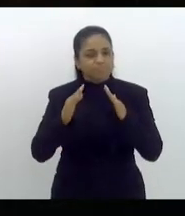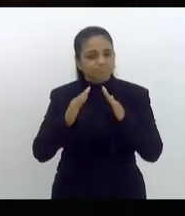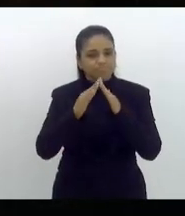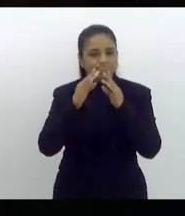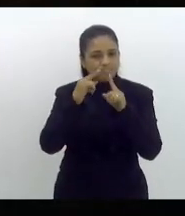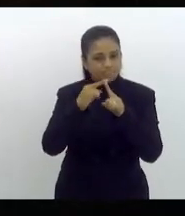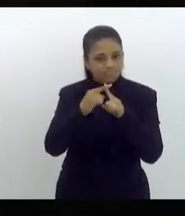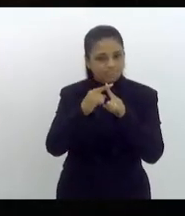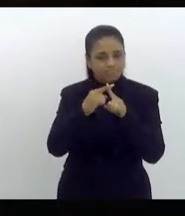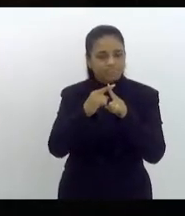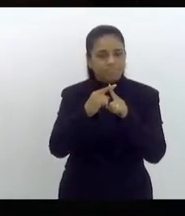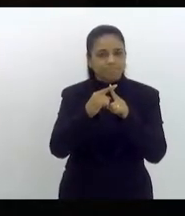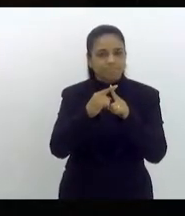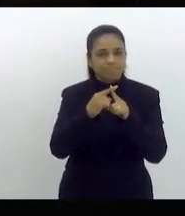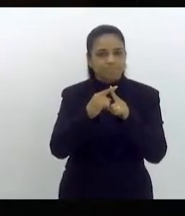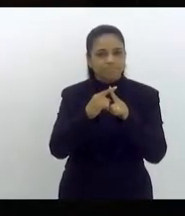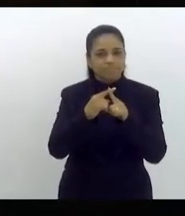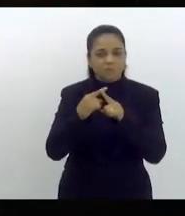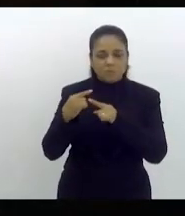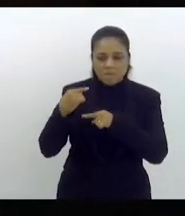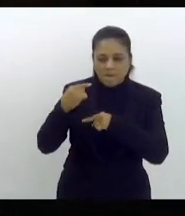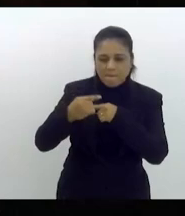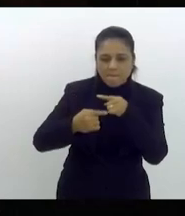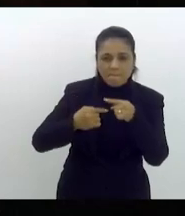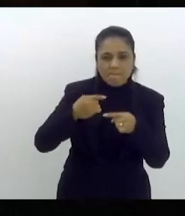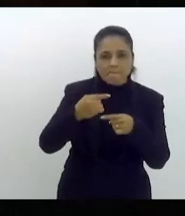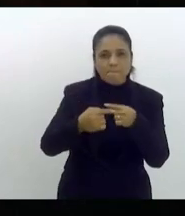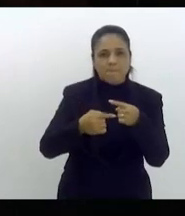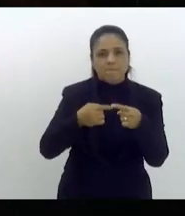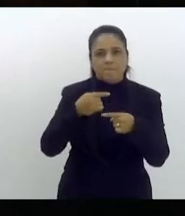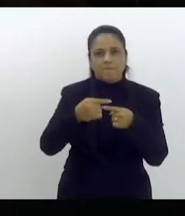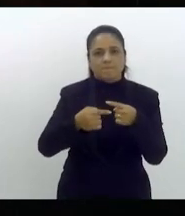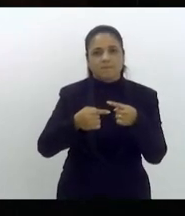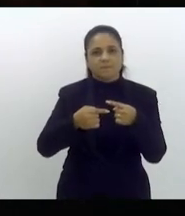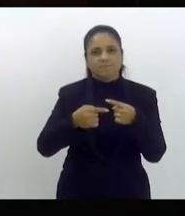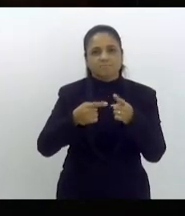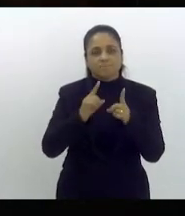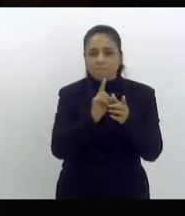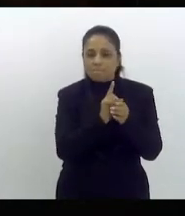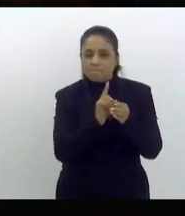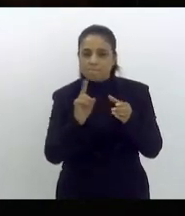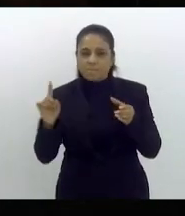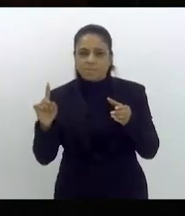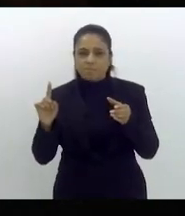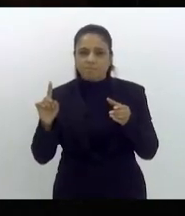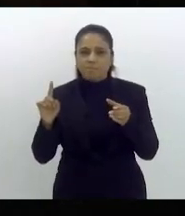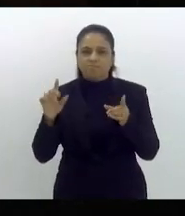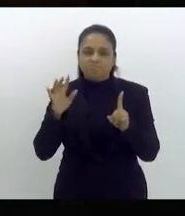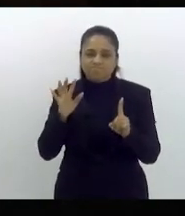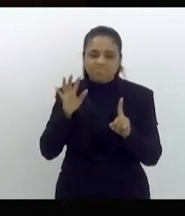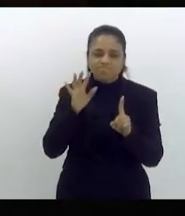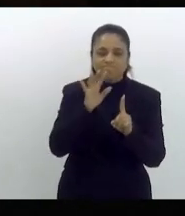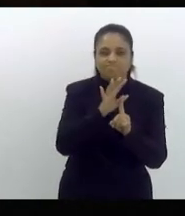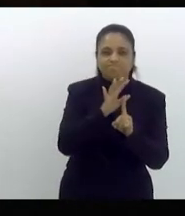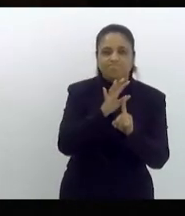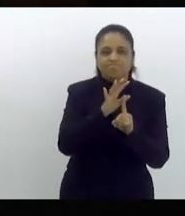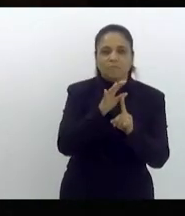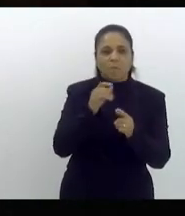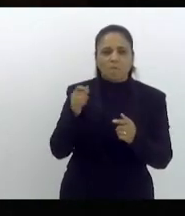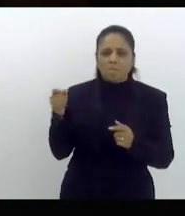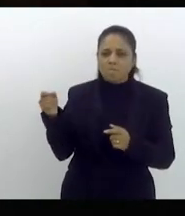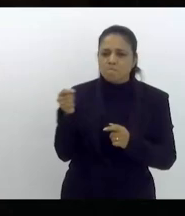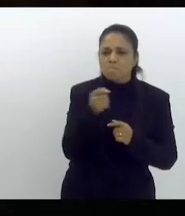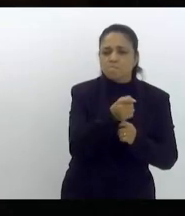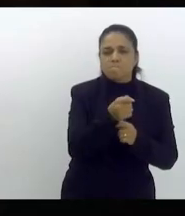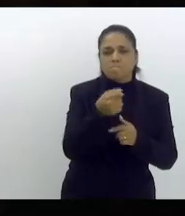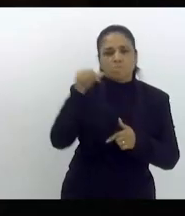religiosos um ciclo que nos joga para longe das Universidades e nos empurra para os piores empregos para